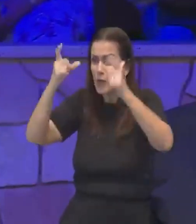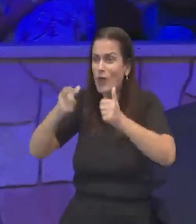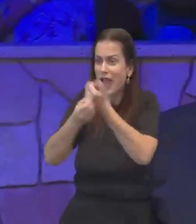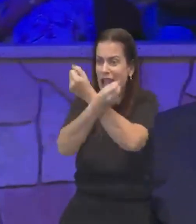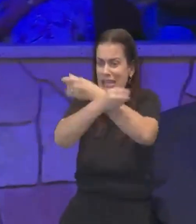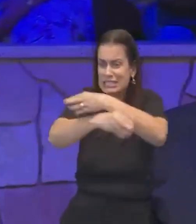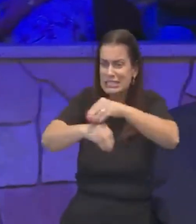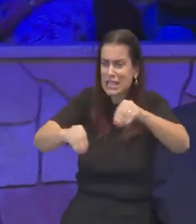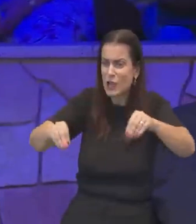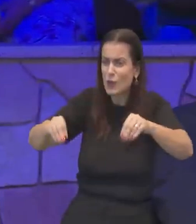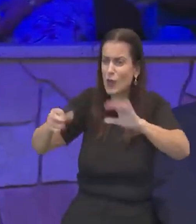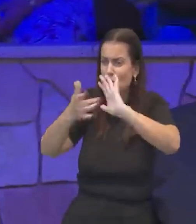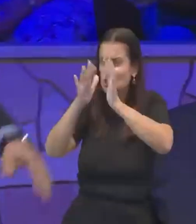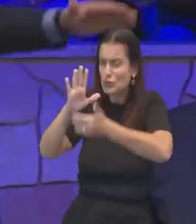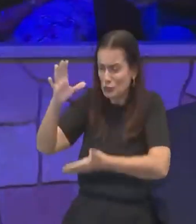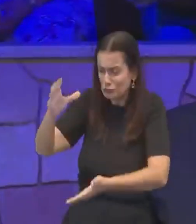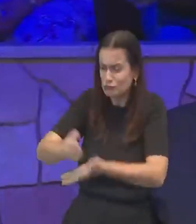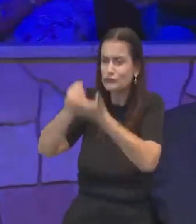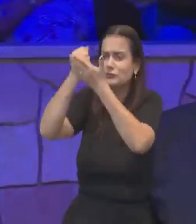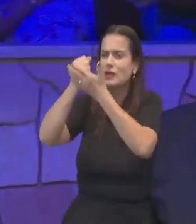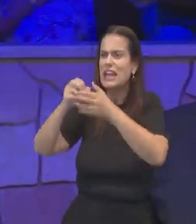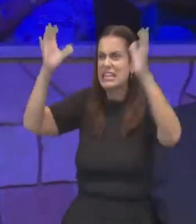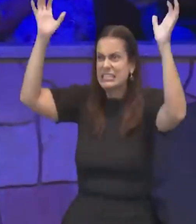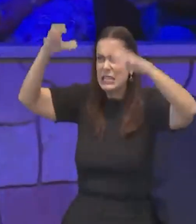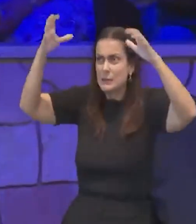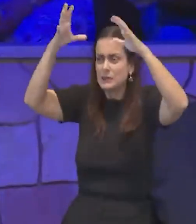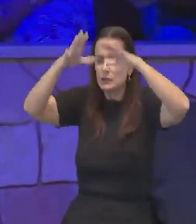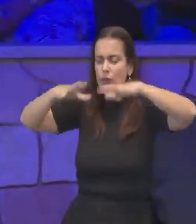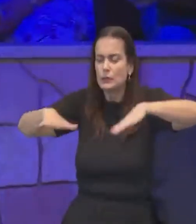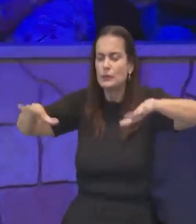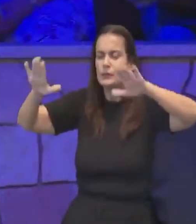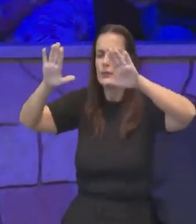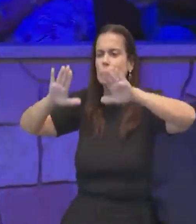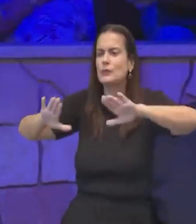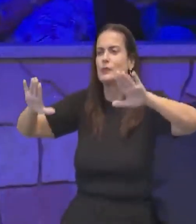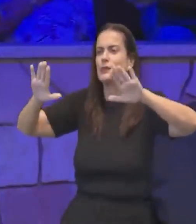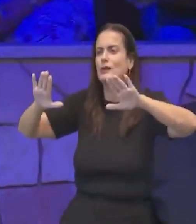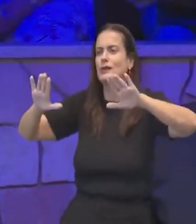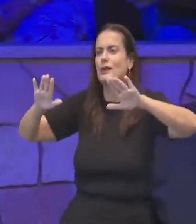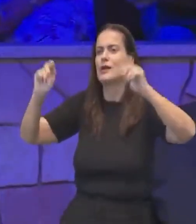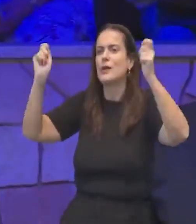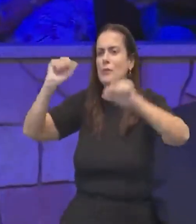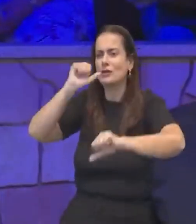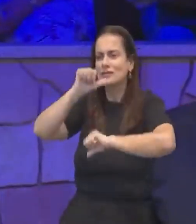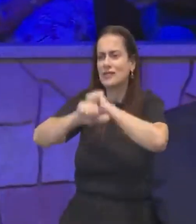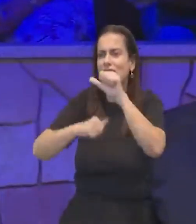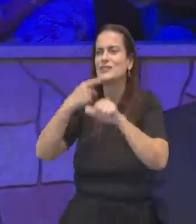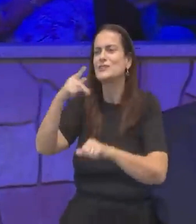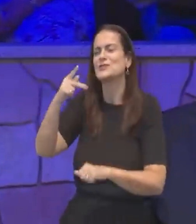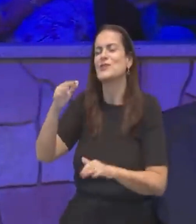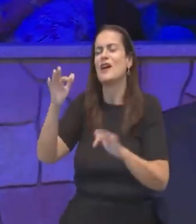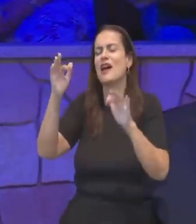que estende a mão e acalma a tempestade. É a presença de Jesus, que Ele possa restaurar a sua fé, a sua alegria, a sua paz nessa